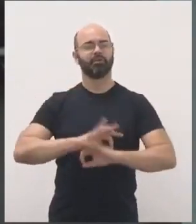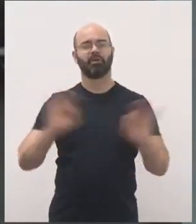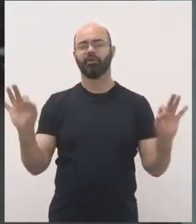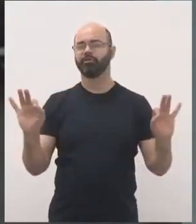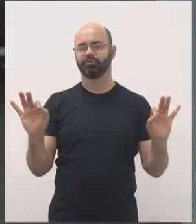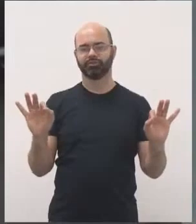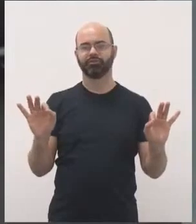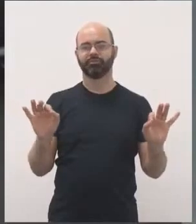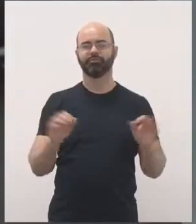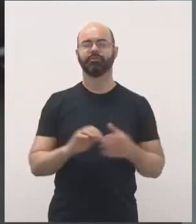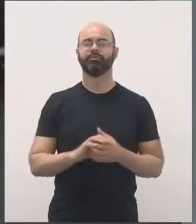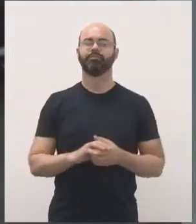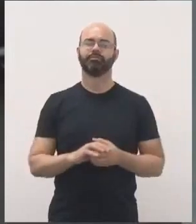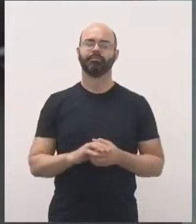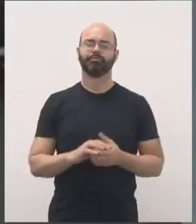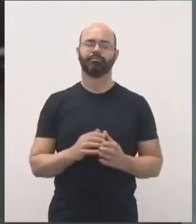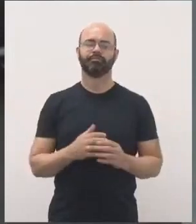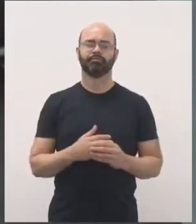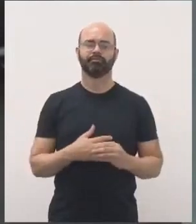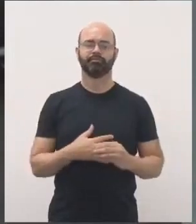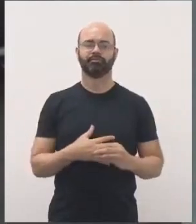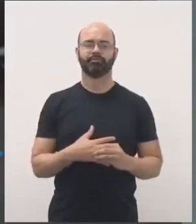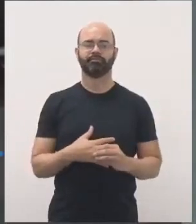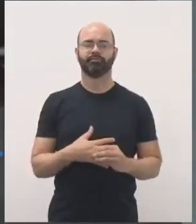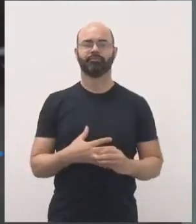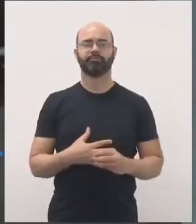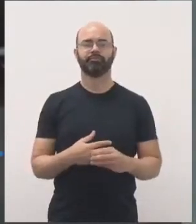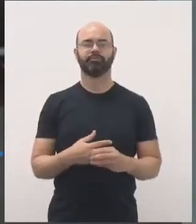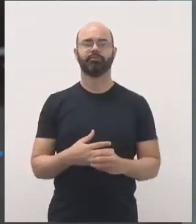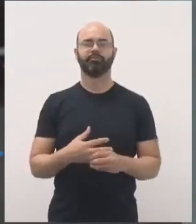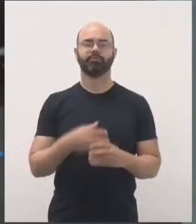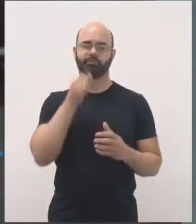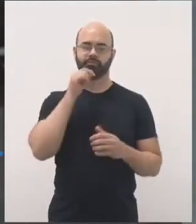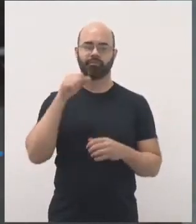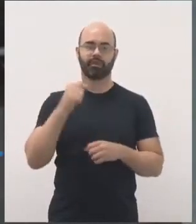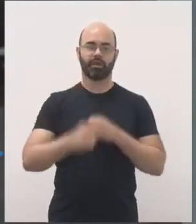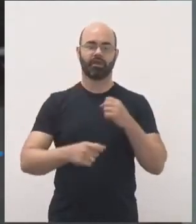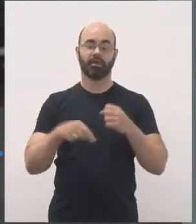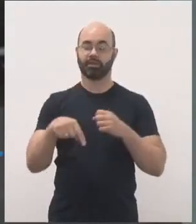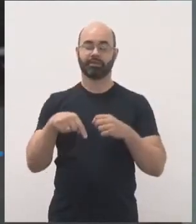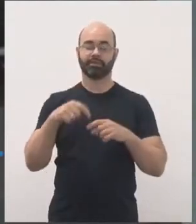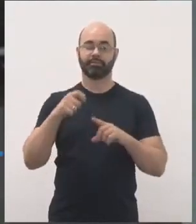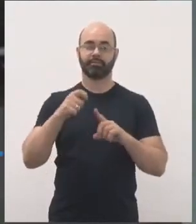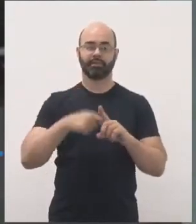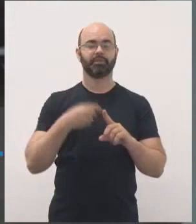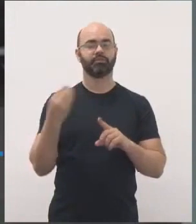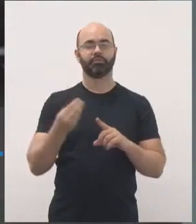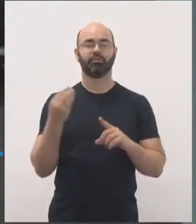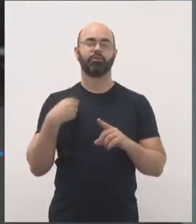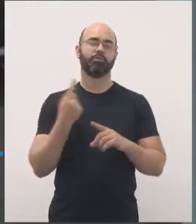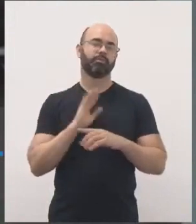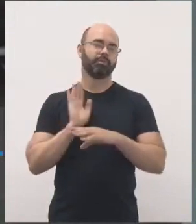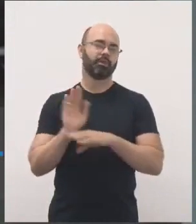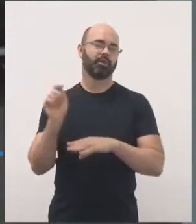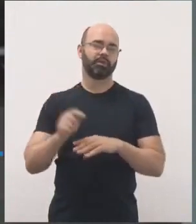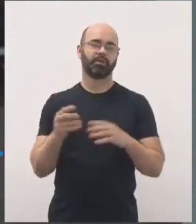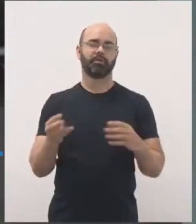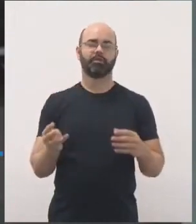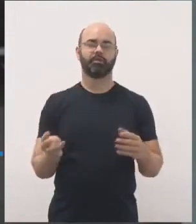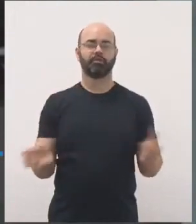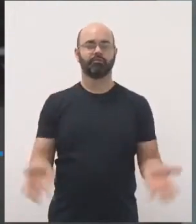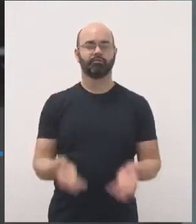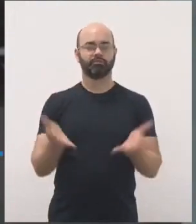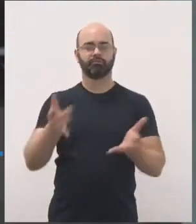sobre como a gente pode, durante esse mês, né, favorecer as ações de promoção da